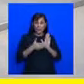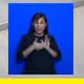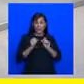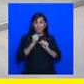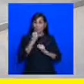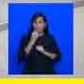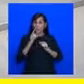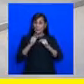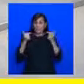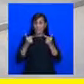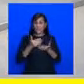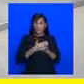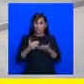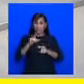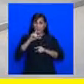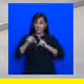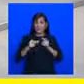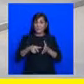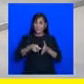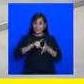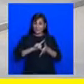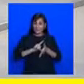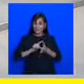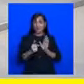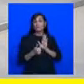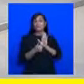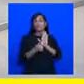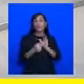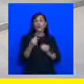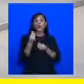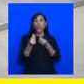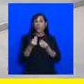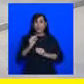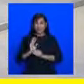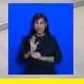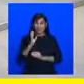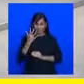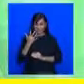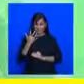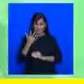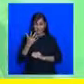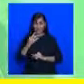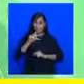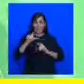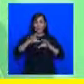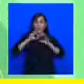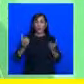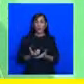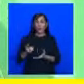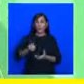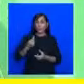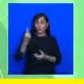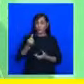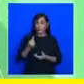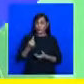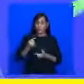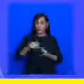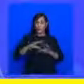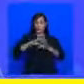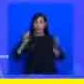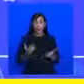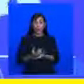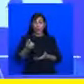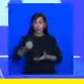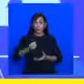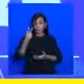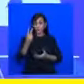sorte! Vamos começar o sorteio, mas antes eu vou te mostrar como vai funcionar. Estamos aqui com o Globo número 1 e o Globo número